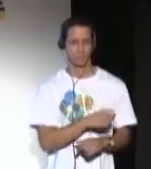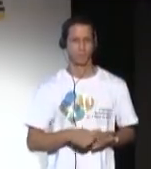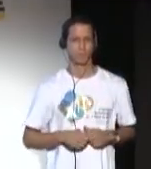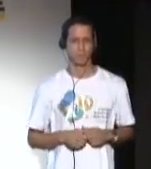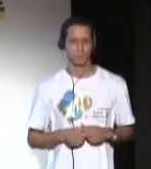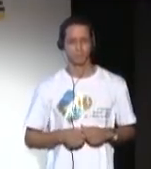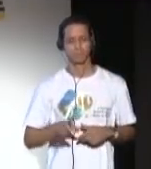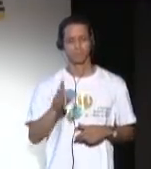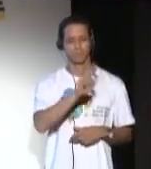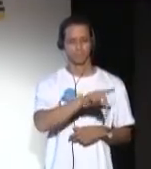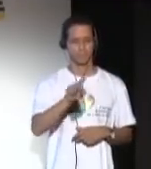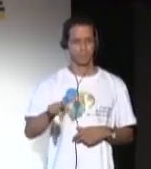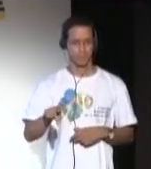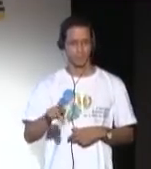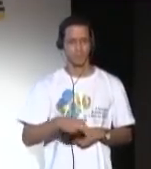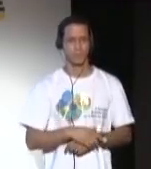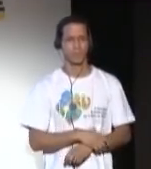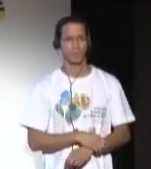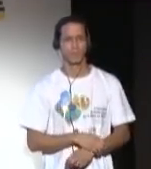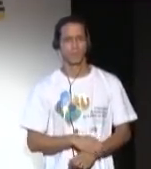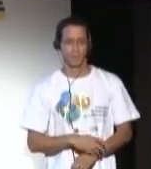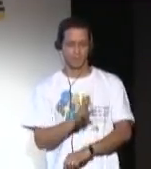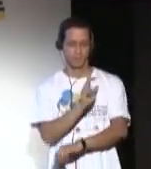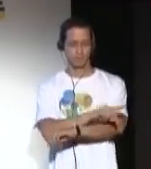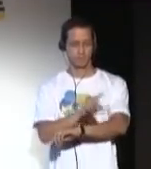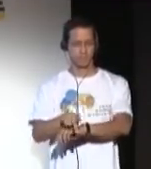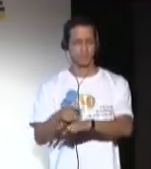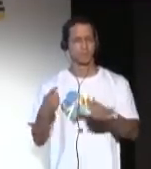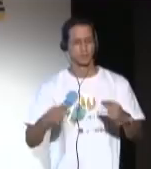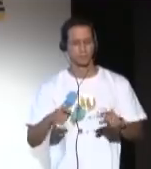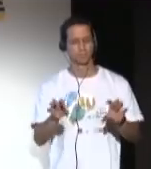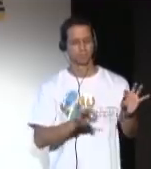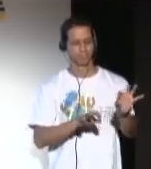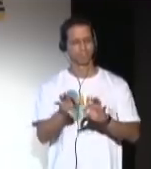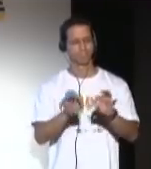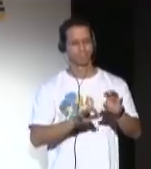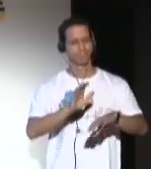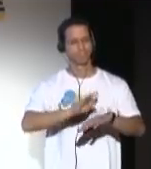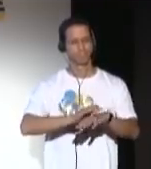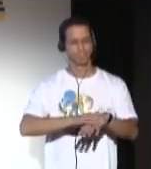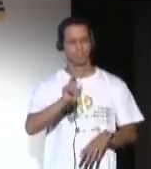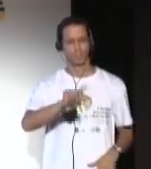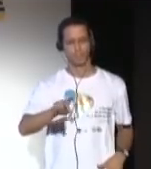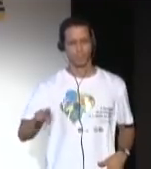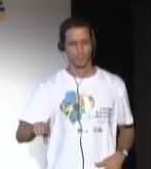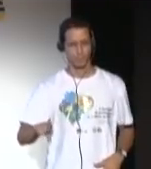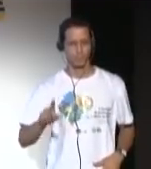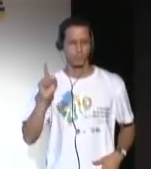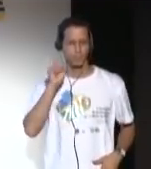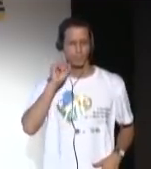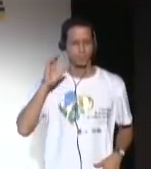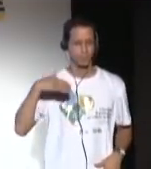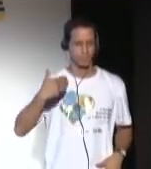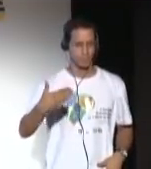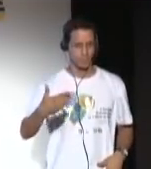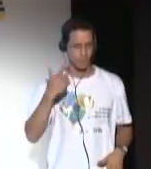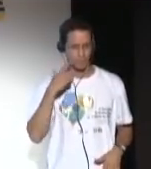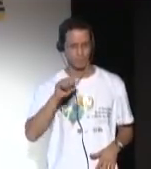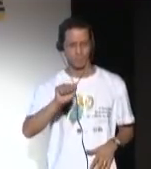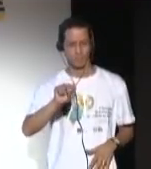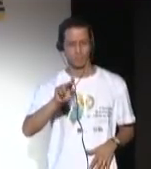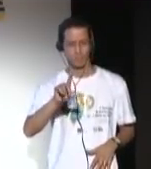essa pedagogia que exige um planejamento dos professores. E depois de cada dia de aula, na sala de